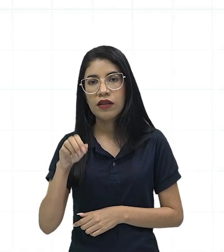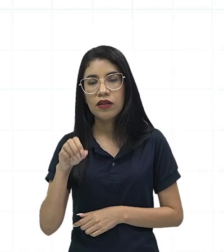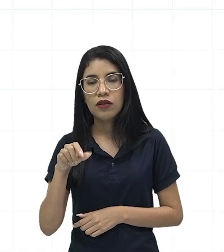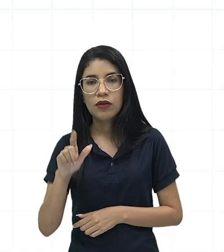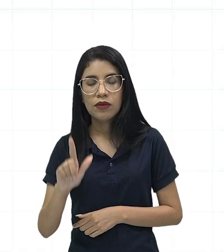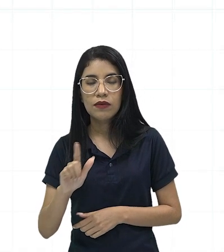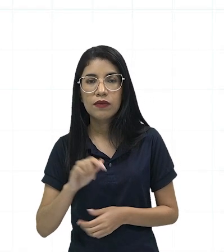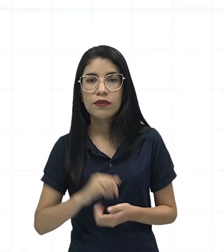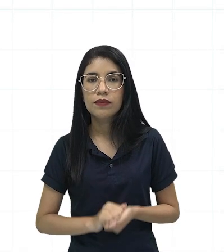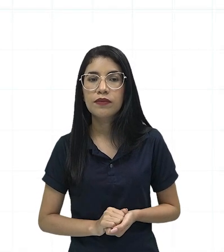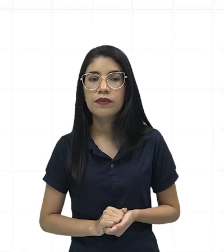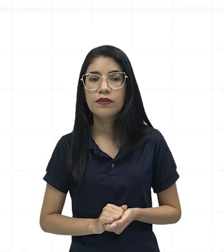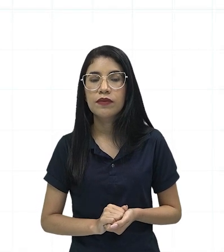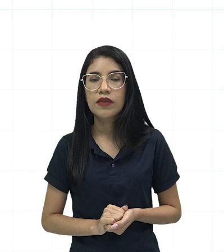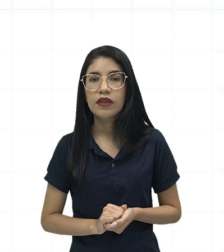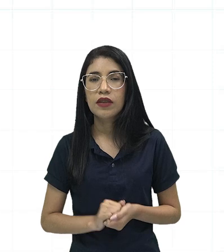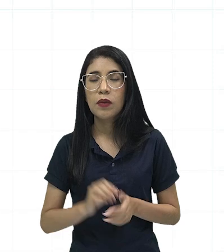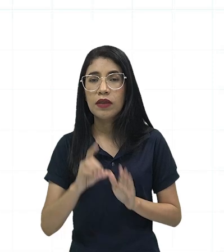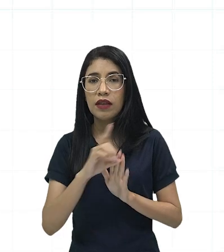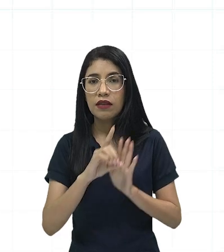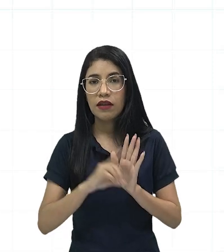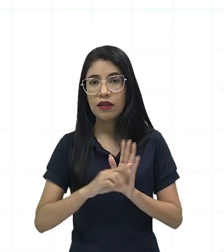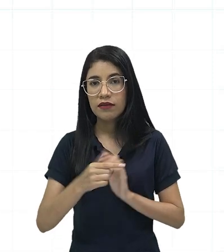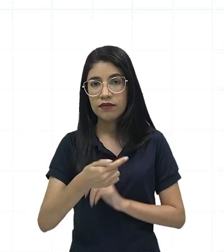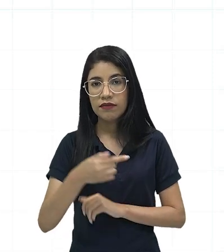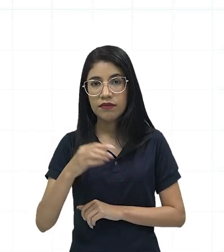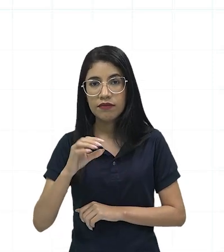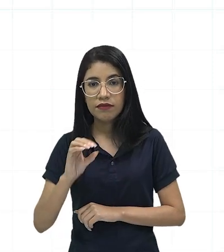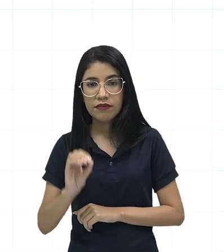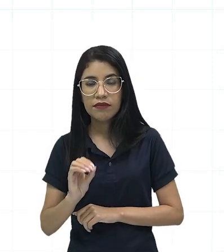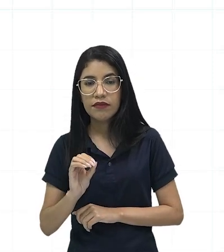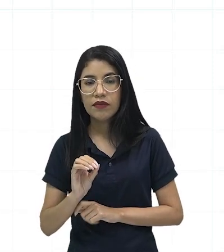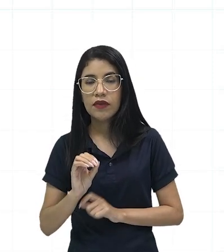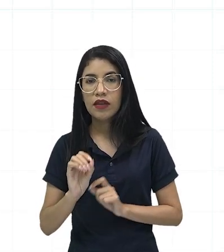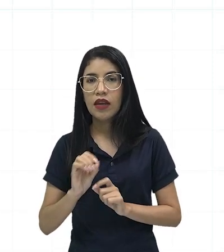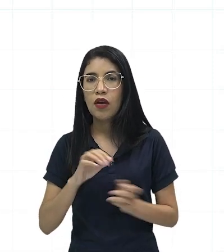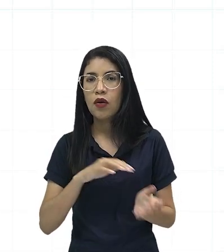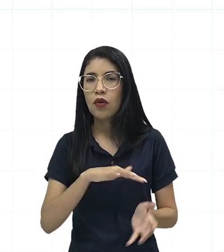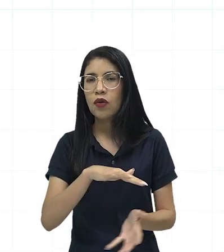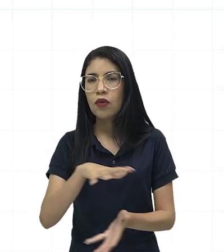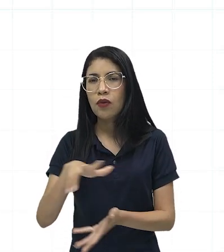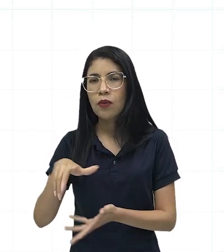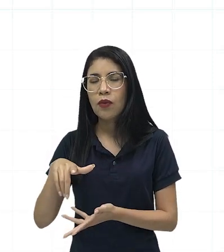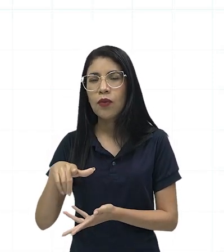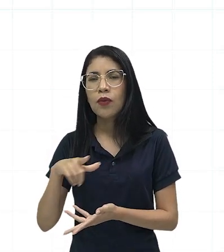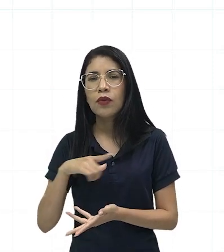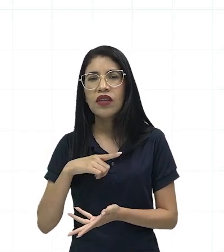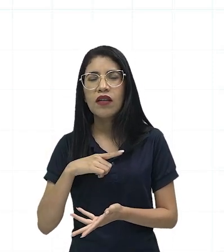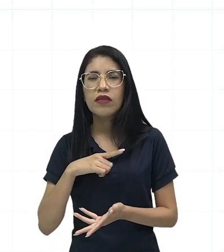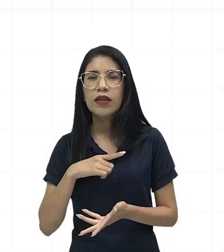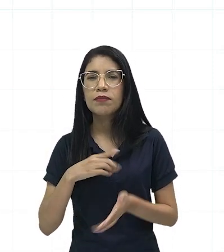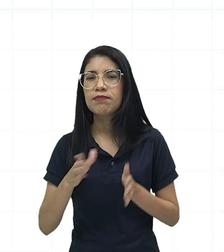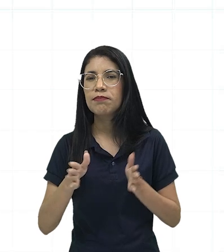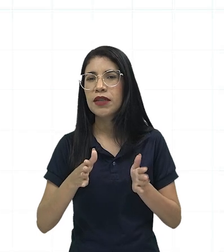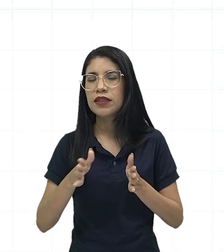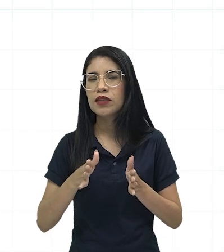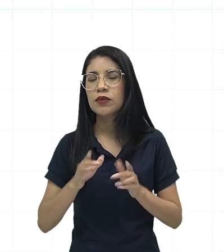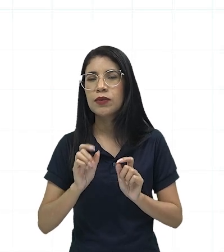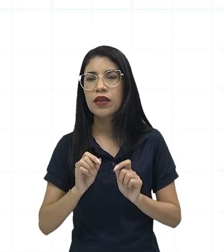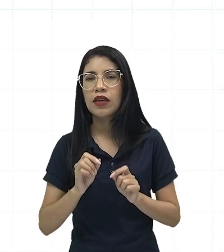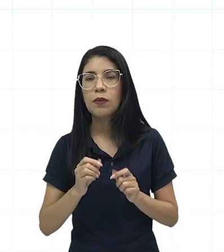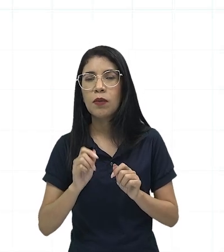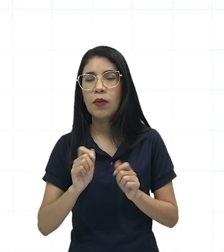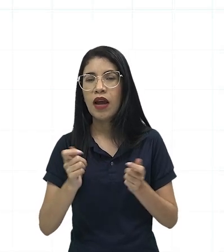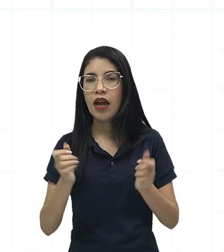cartela, nós temos aí que na década de 70, quando o mundo viveu uma grave crise do petróleo,